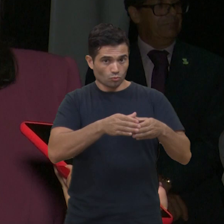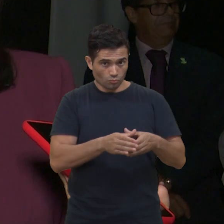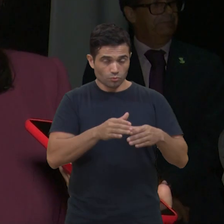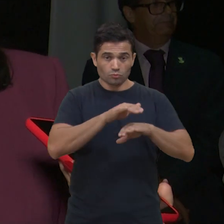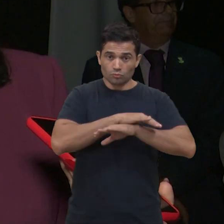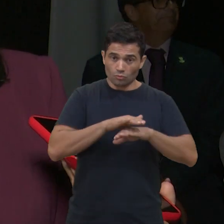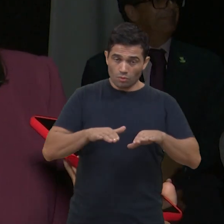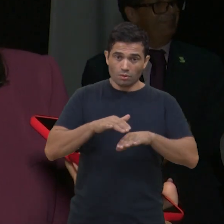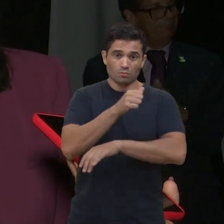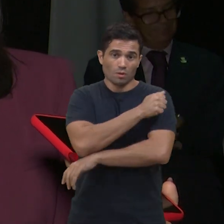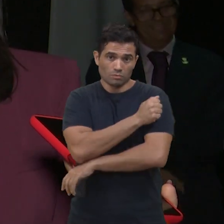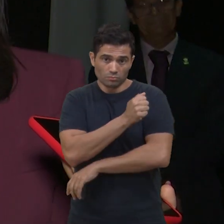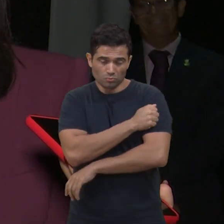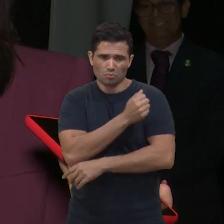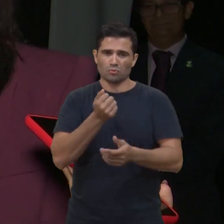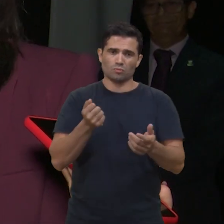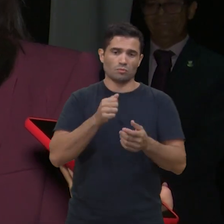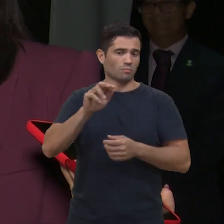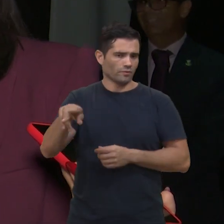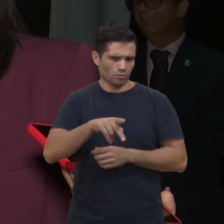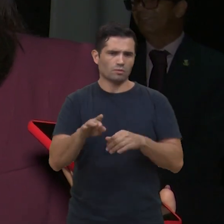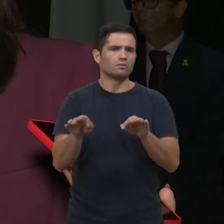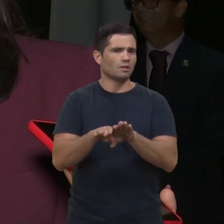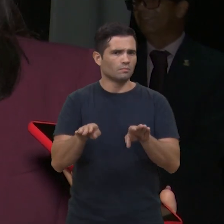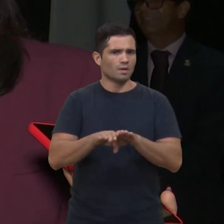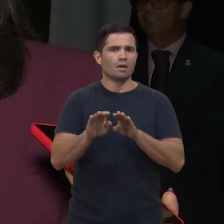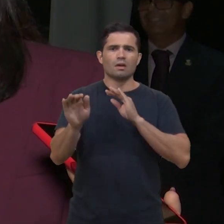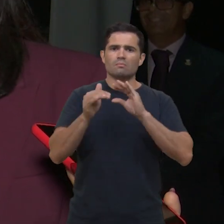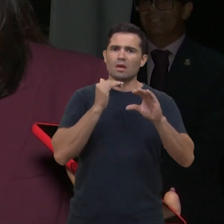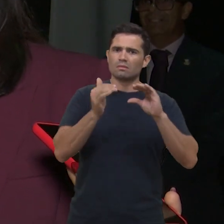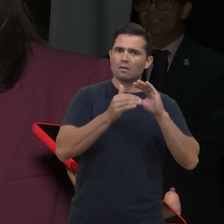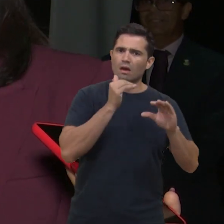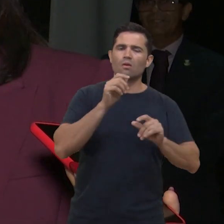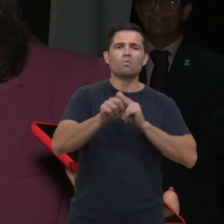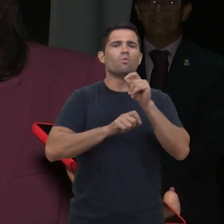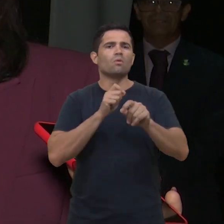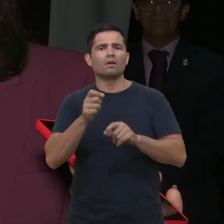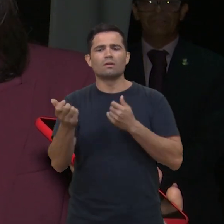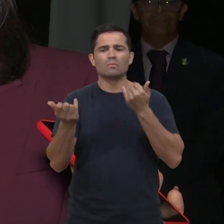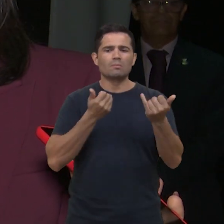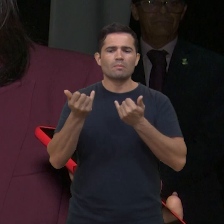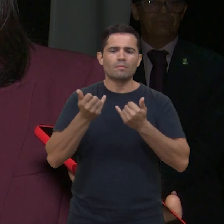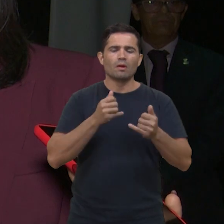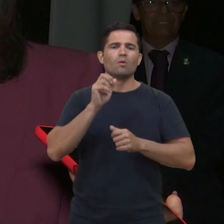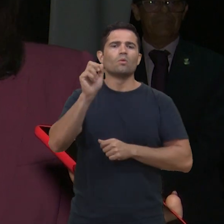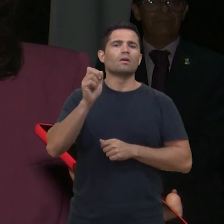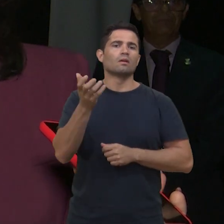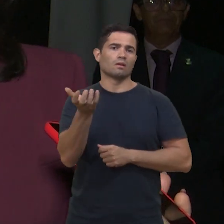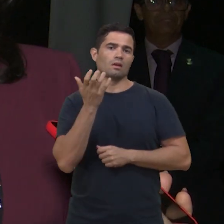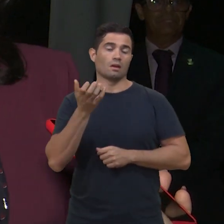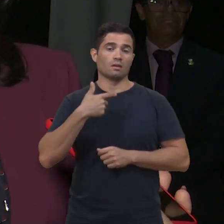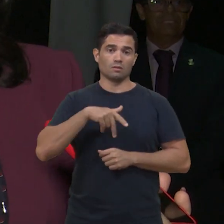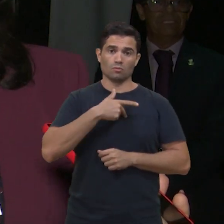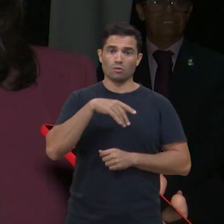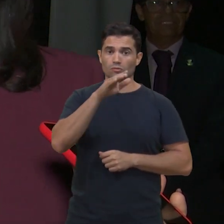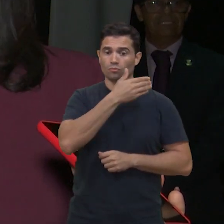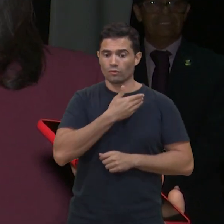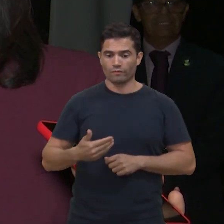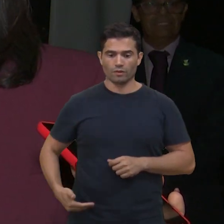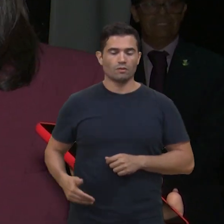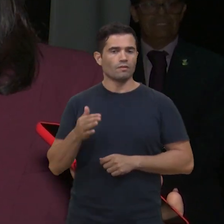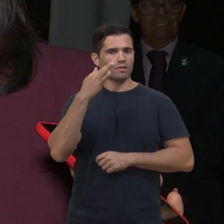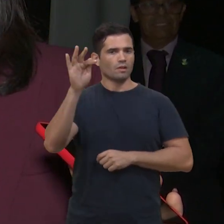equipe, não só do corpo docente, discente, também mensagens daquilo que eles querem que nós, no governo